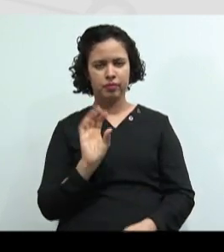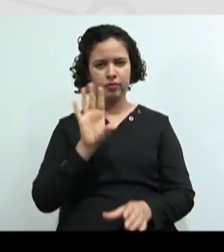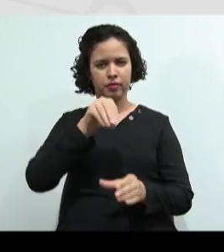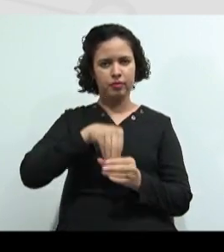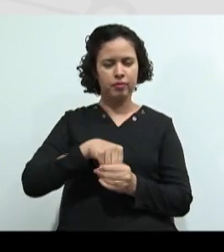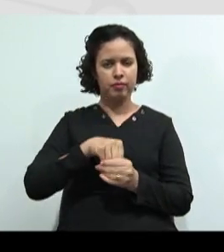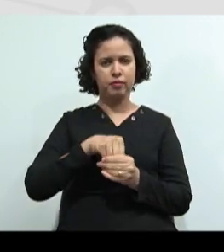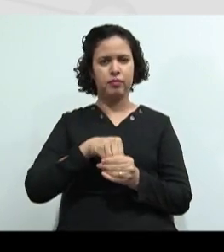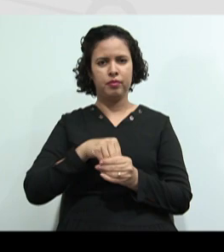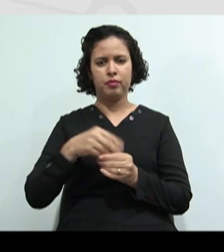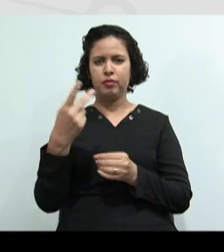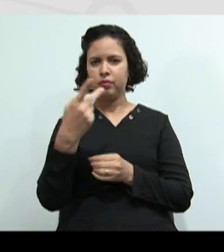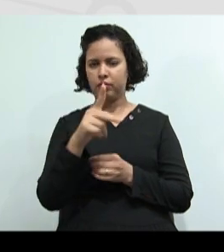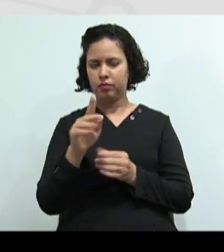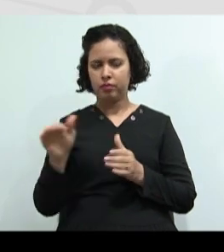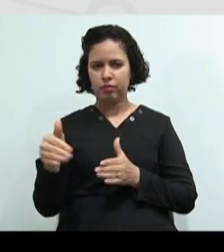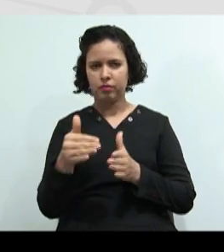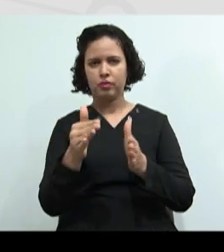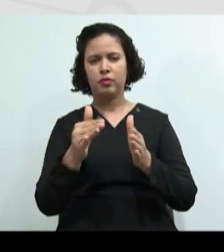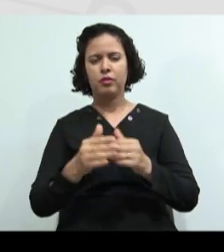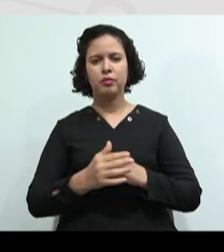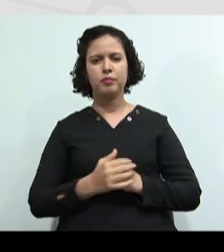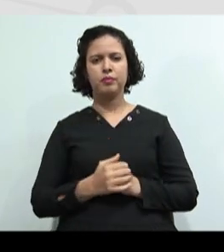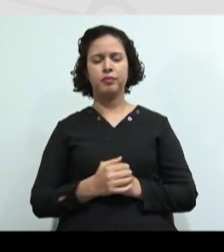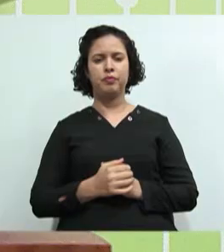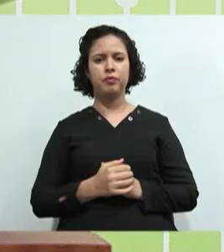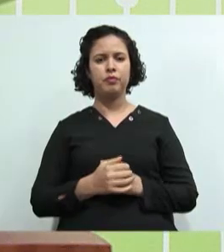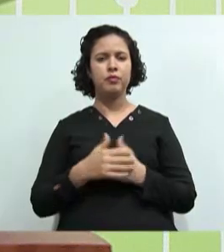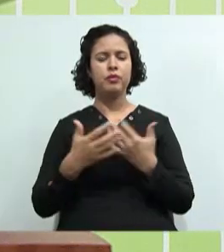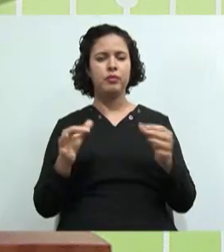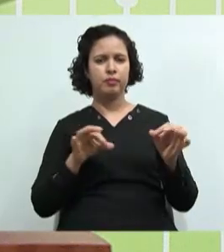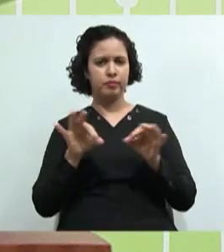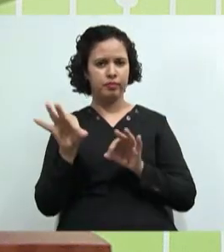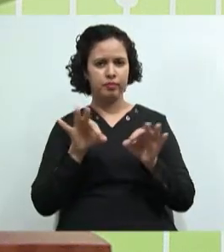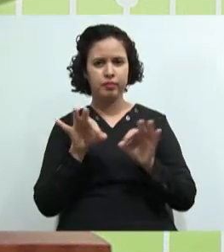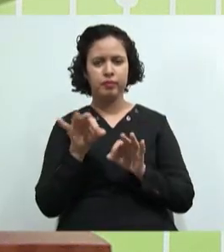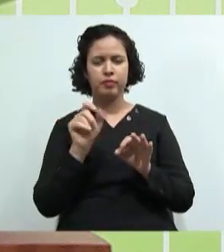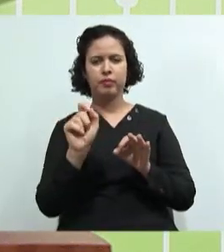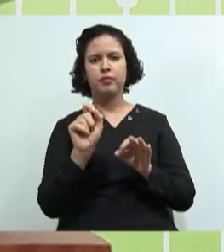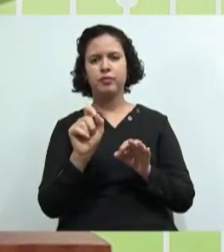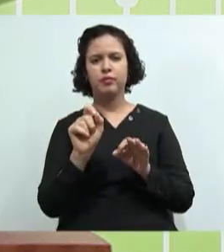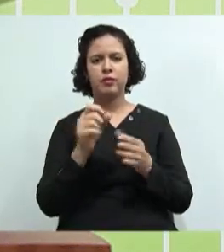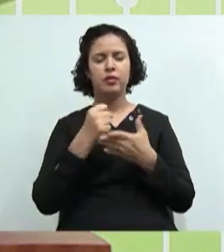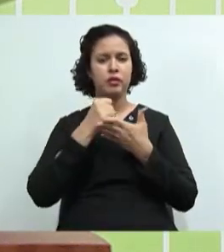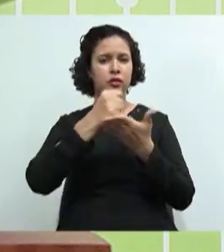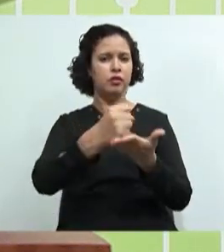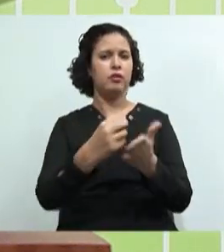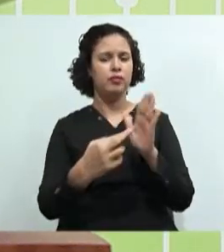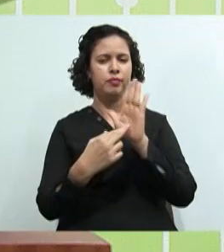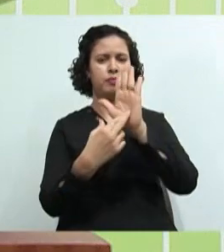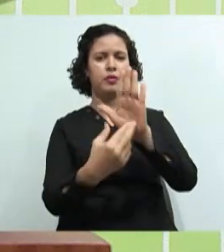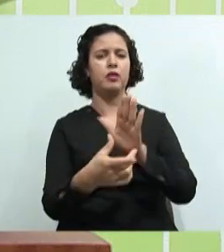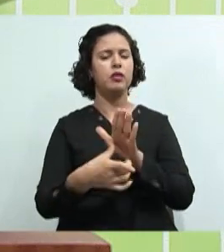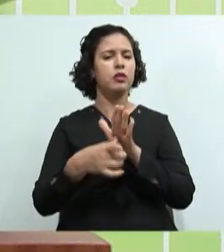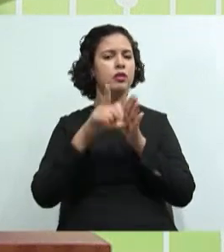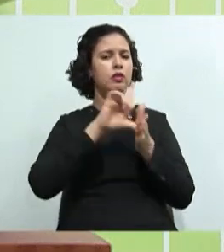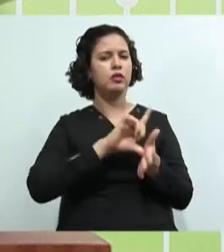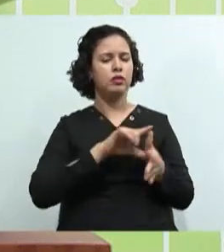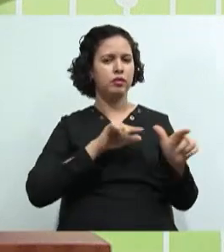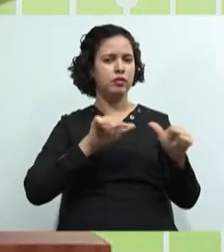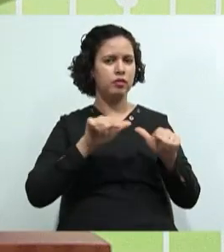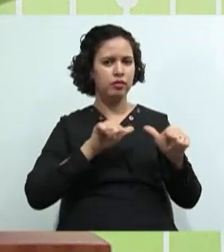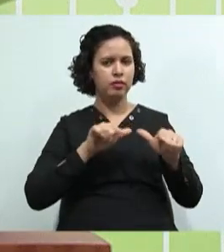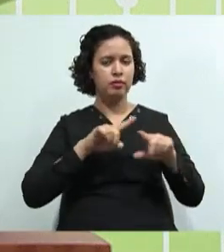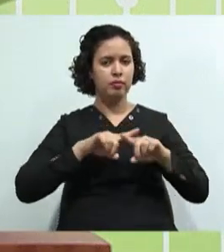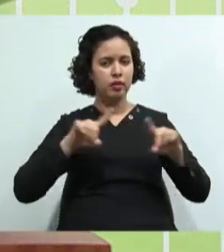dentro do seu curso. Olha aqui para mim, então. Olha só, o planejamento, veja bem, ele representa a antecipação da ação,